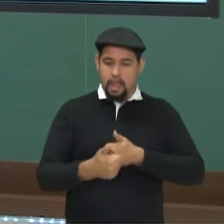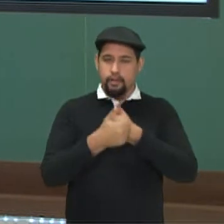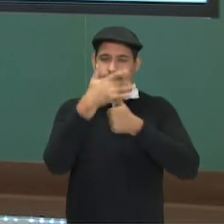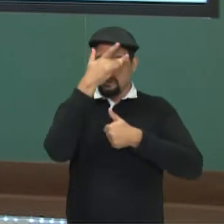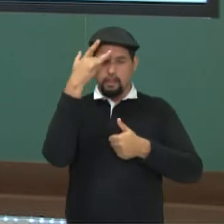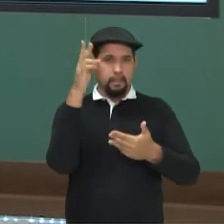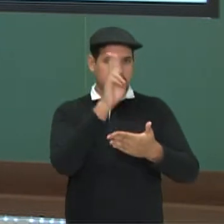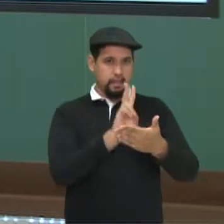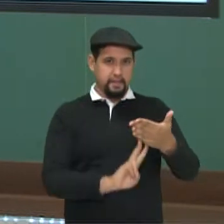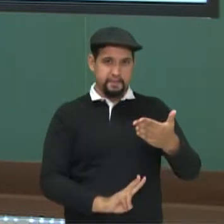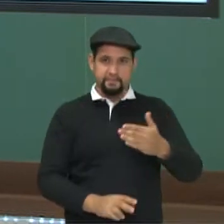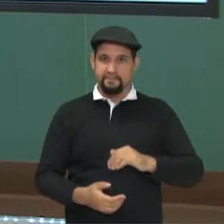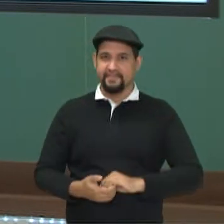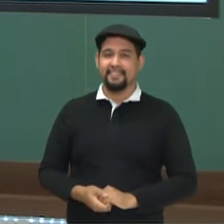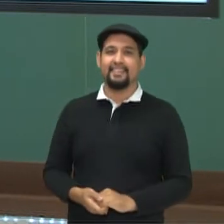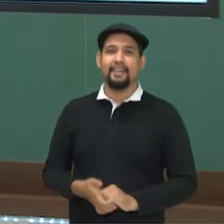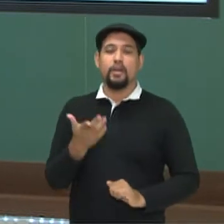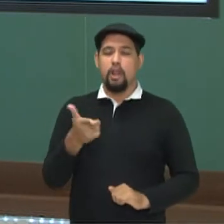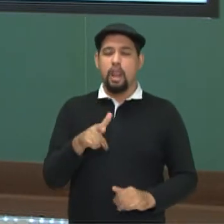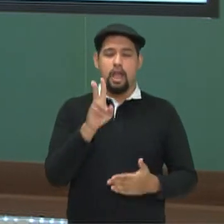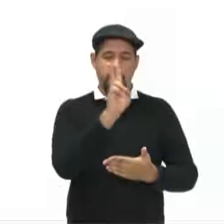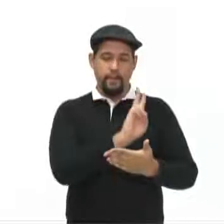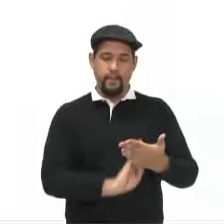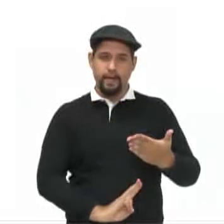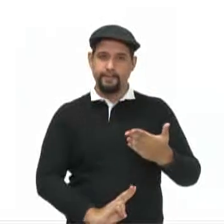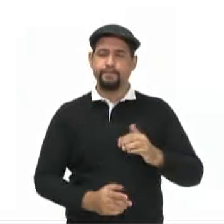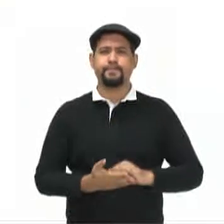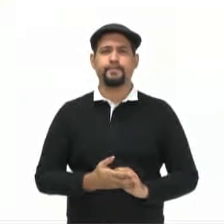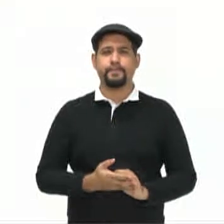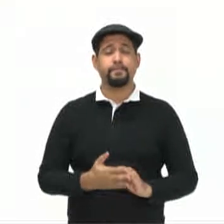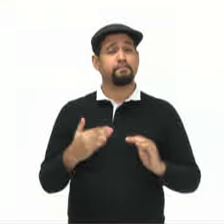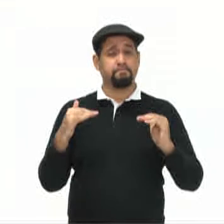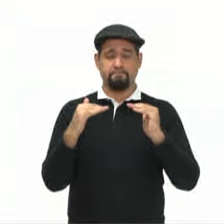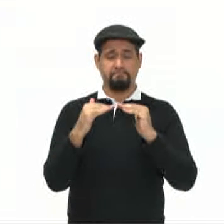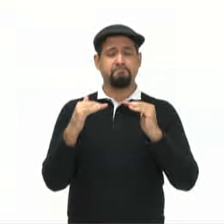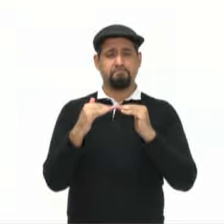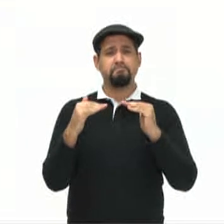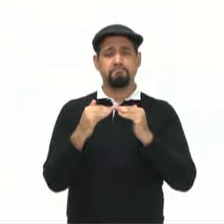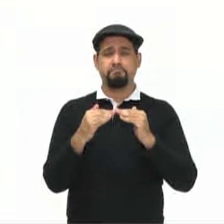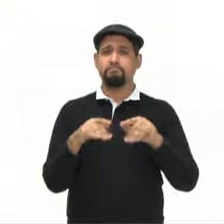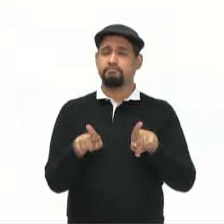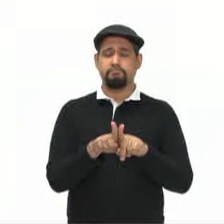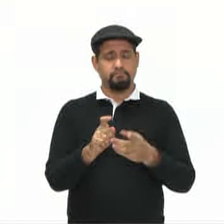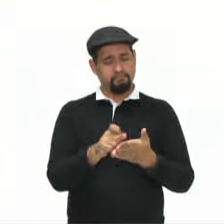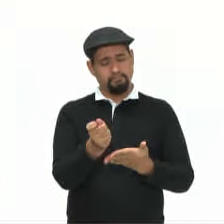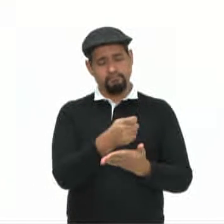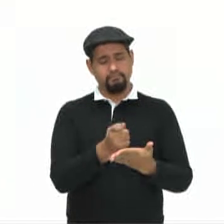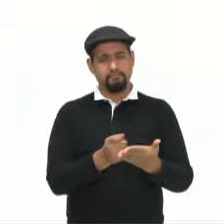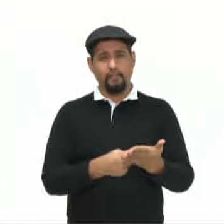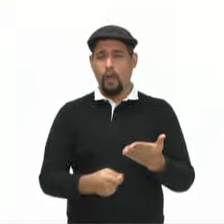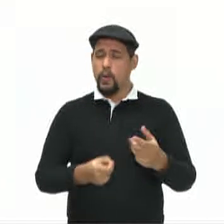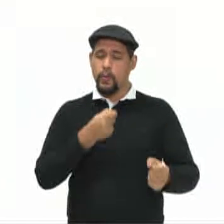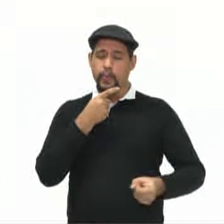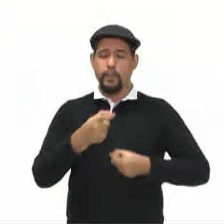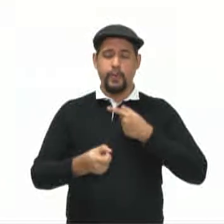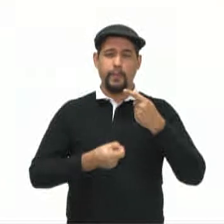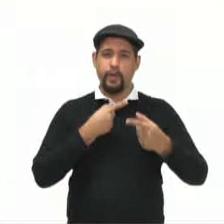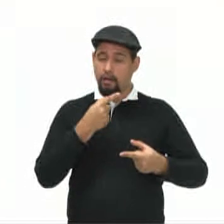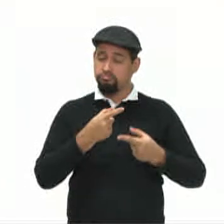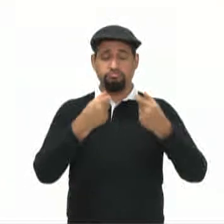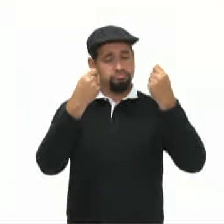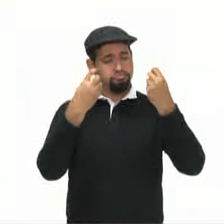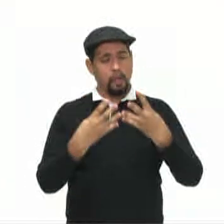leitor. Continuando a leitura. Concordo, confesso que escrevo de palpite, como